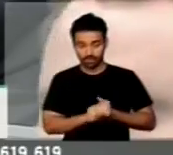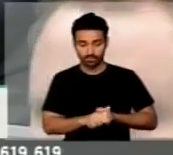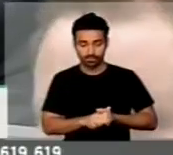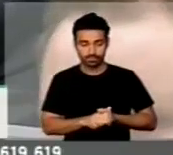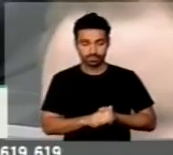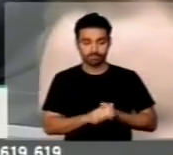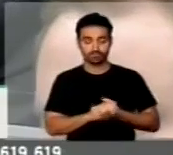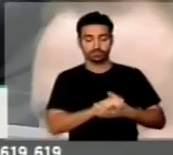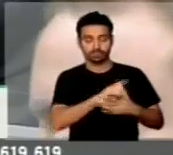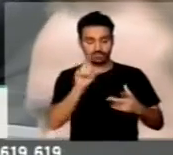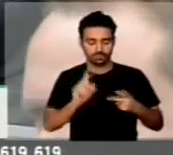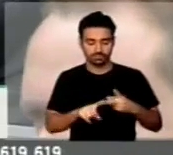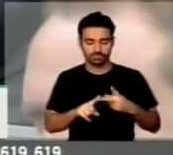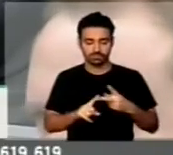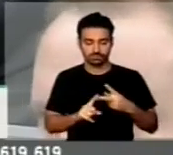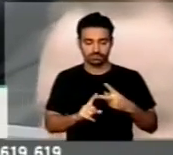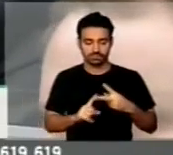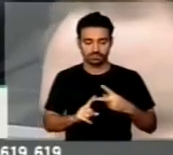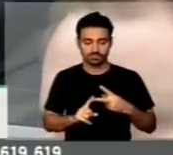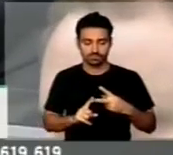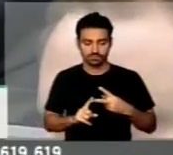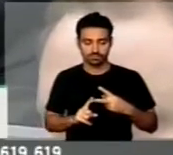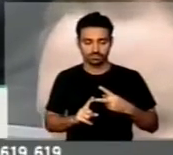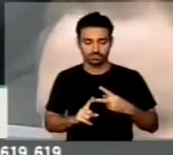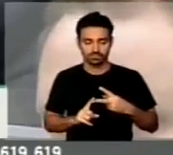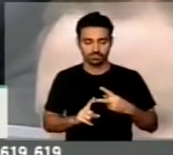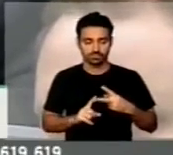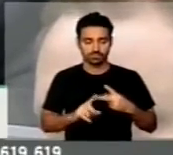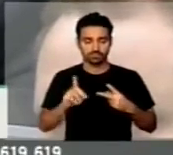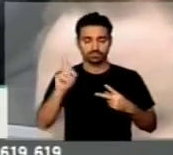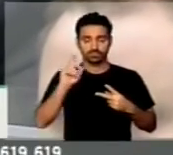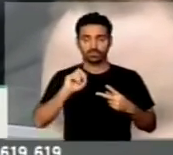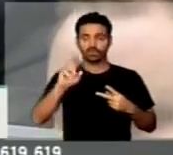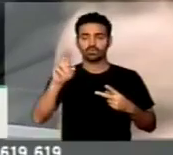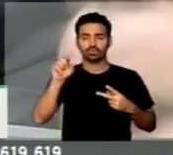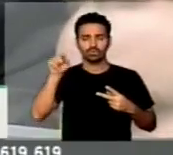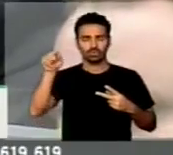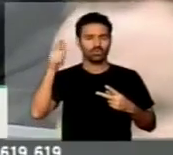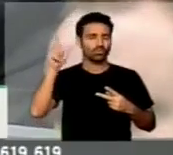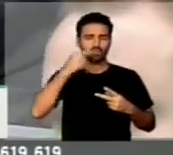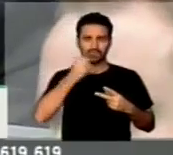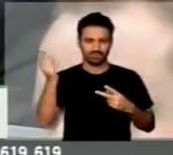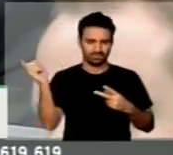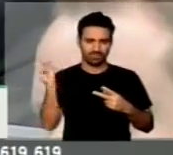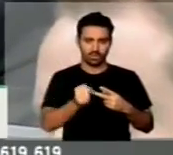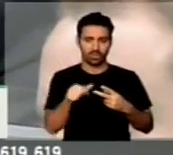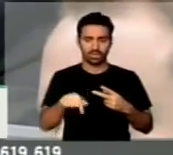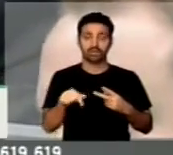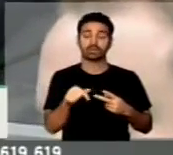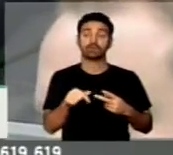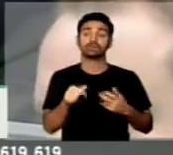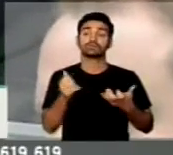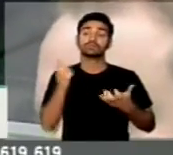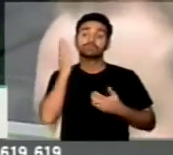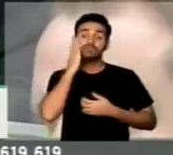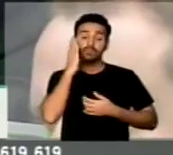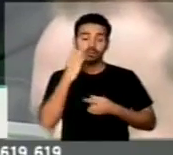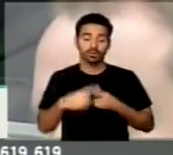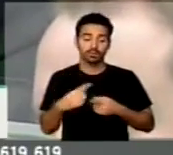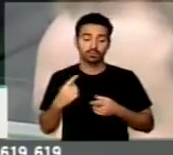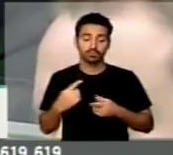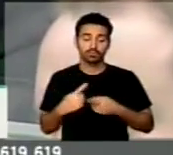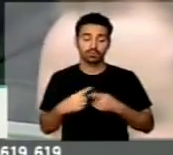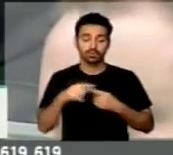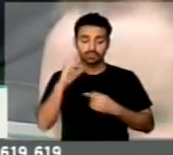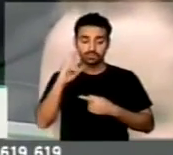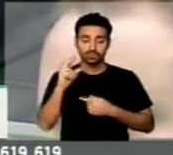A segunda: o doutor Didier esteve aqui, eu gostaria de saber por que o senhor contratou